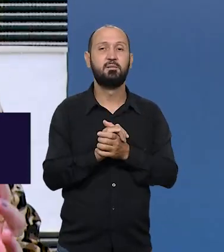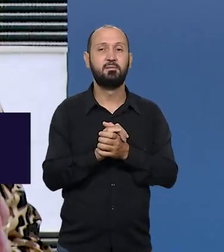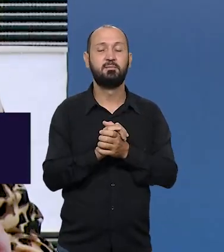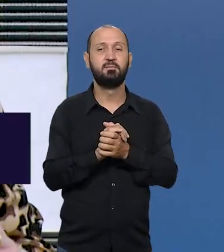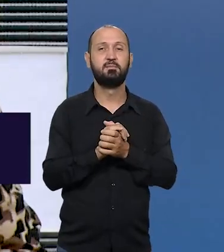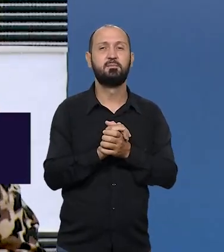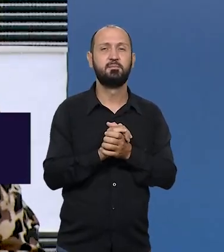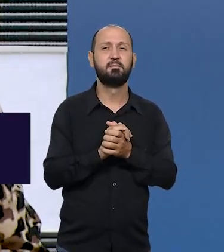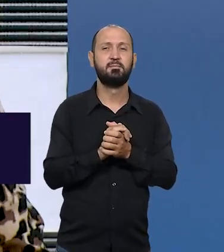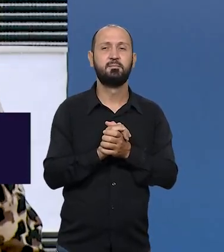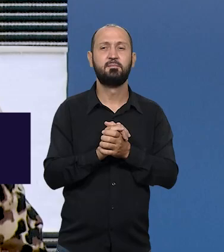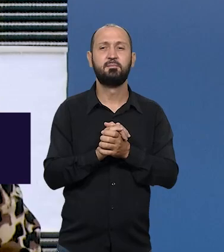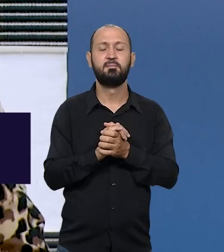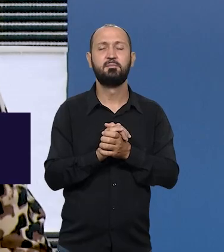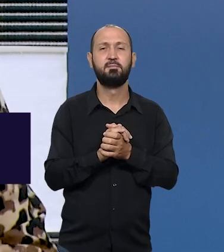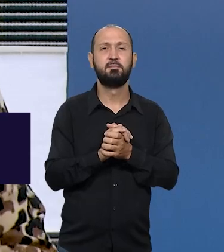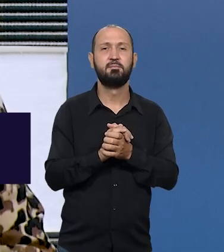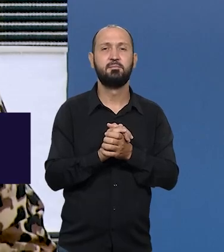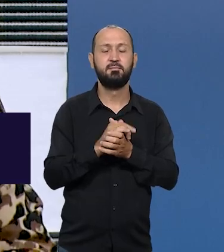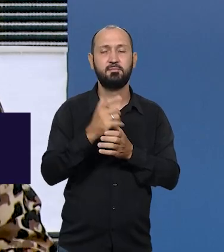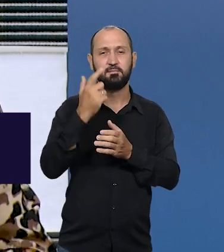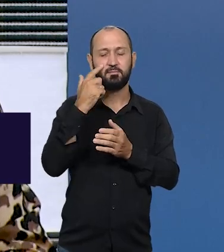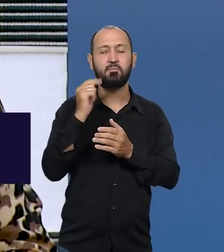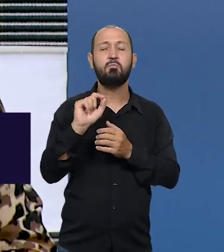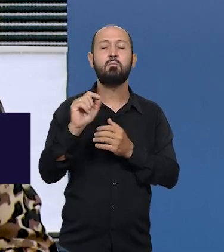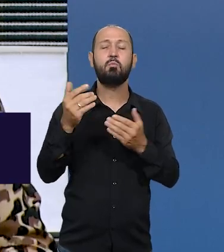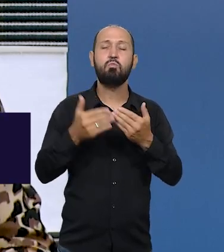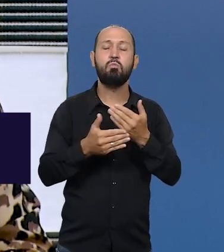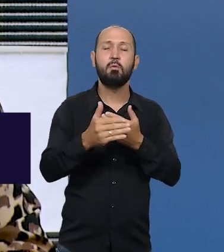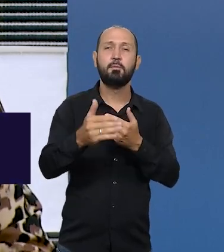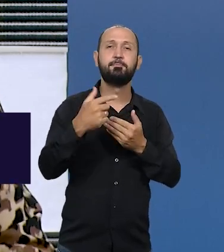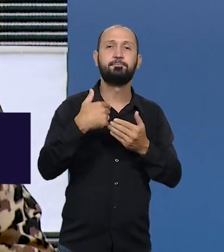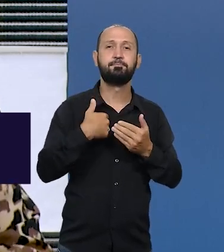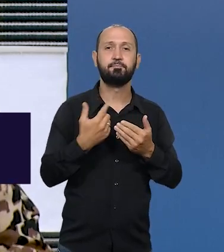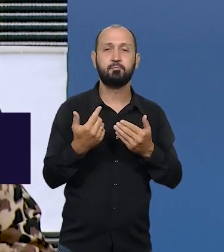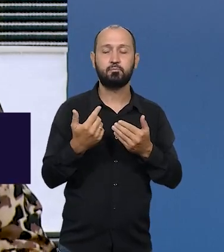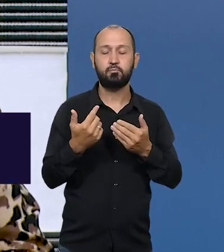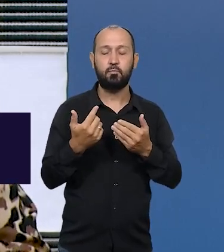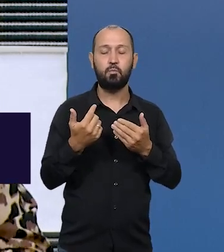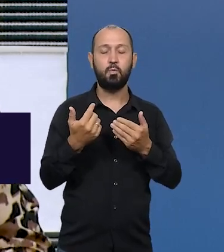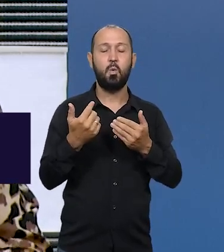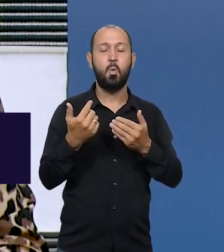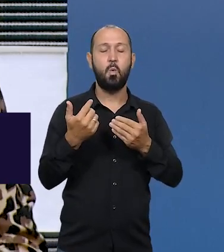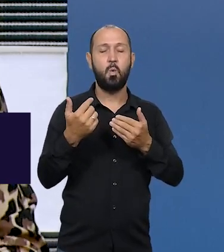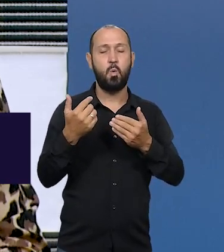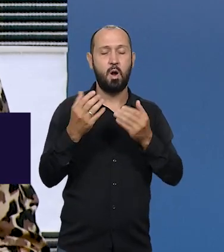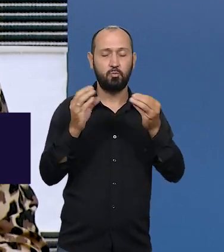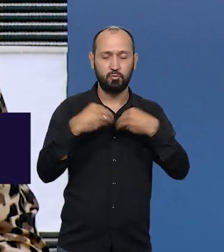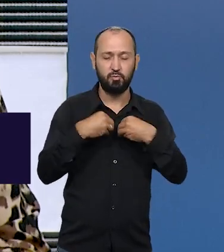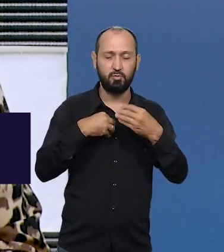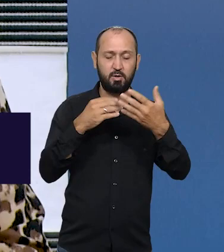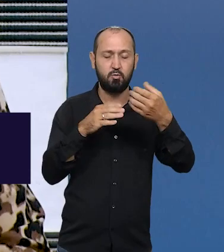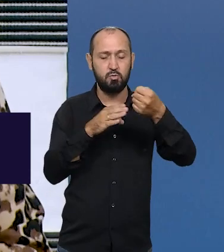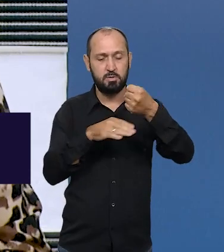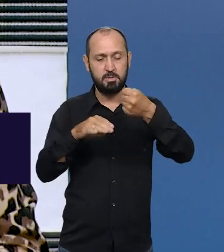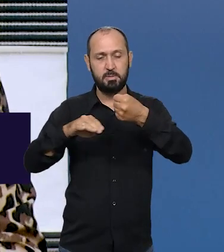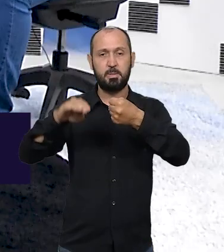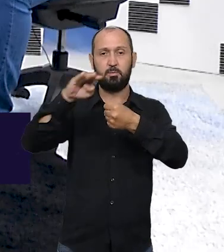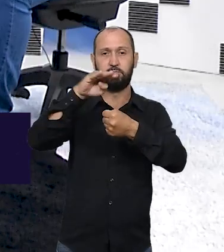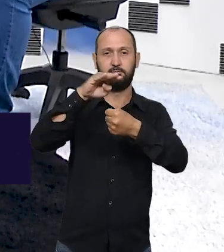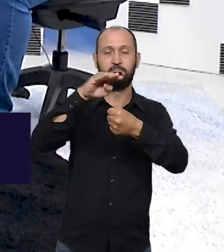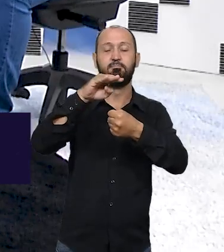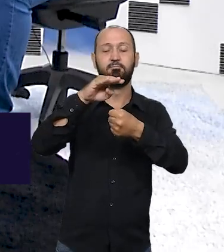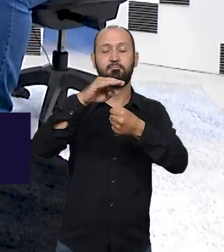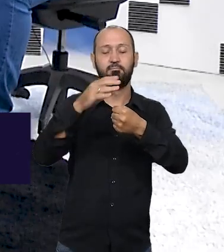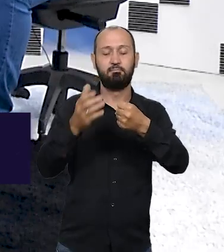o autismo, a gente tem os graus, né? Sim. Leve, moderado, severo. Então, assim, o autismo leve são pessoas que não